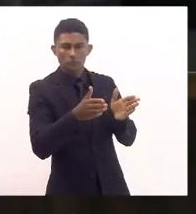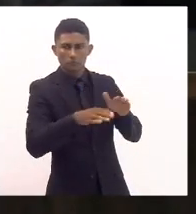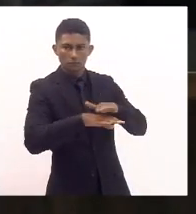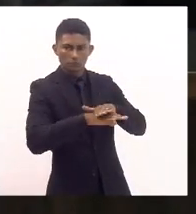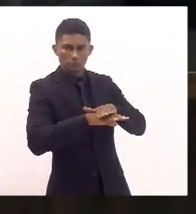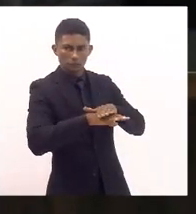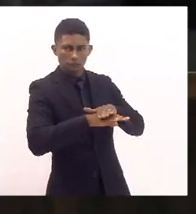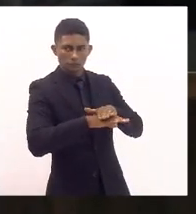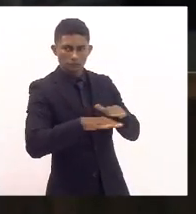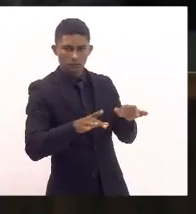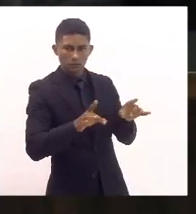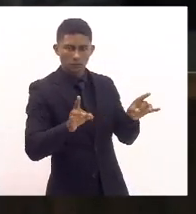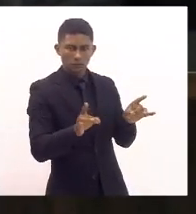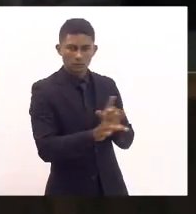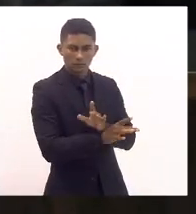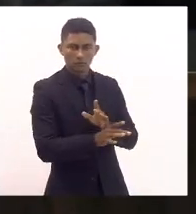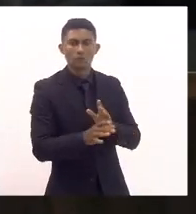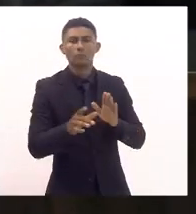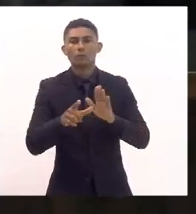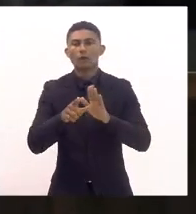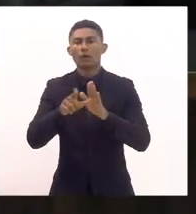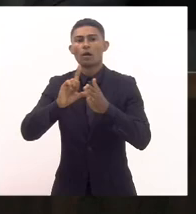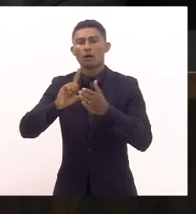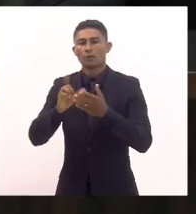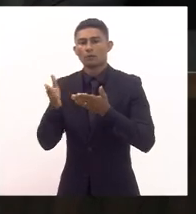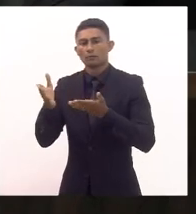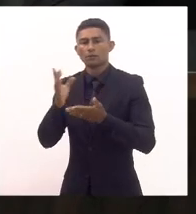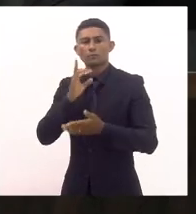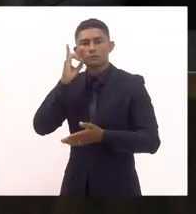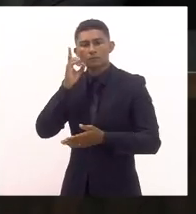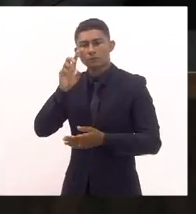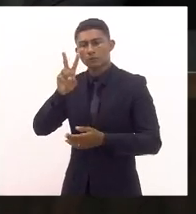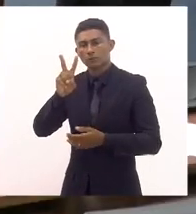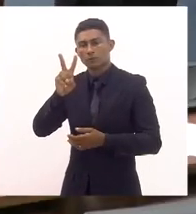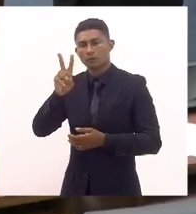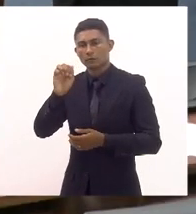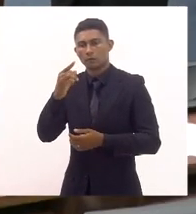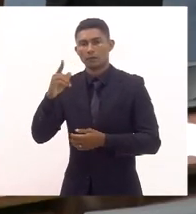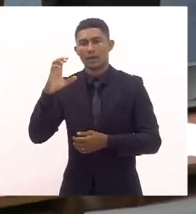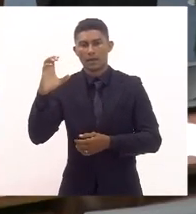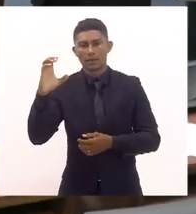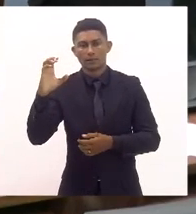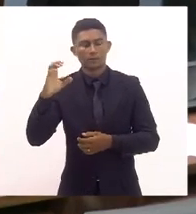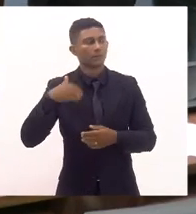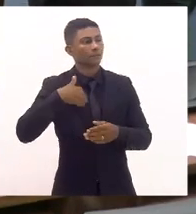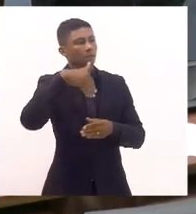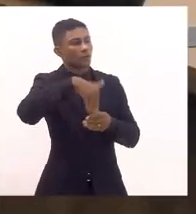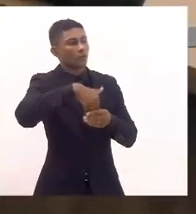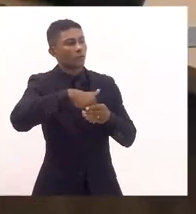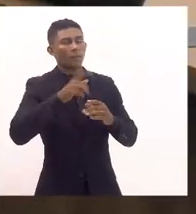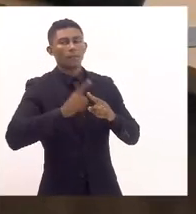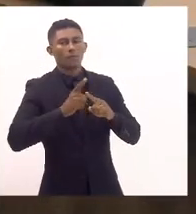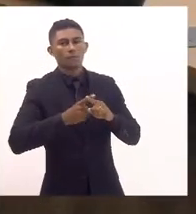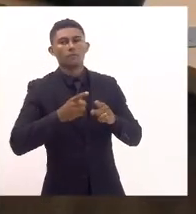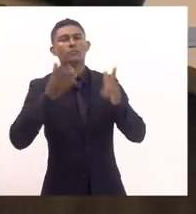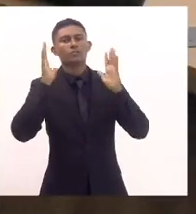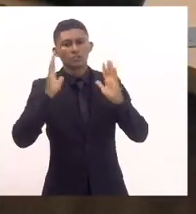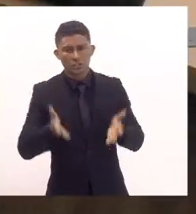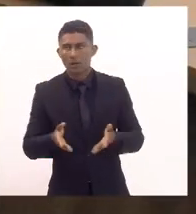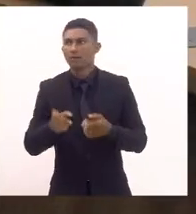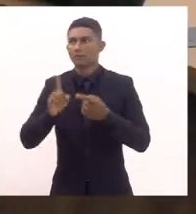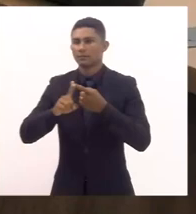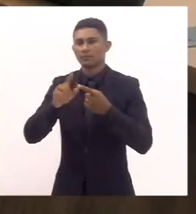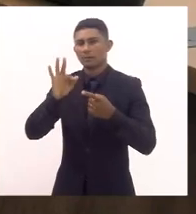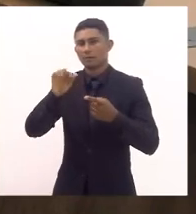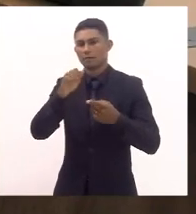do dia a mesma está antes forem deputado waldeck e eu tinha declaração de voto a fazer eu já fiz sobre